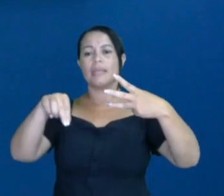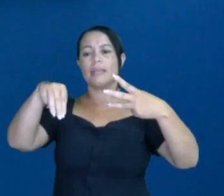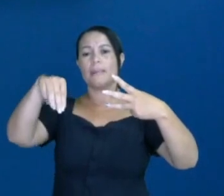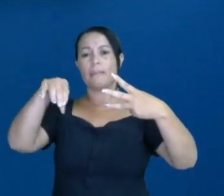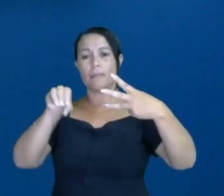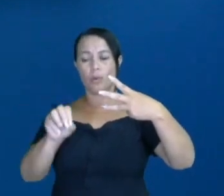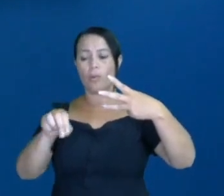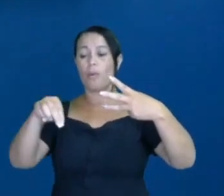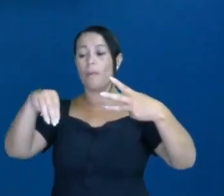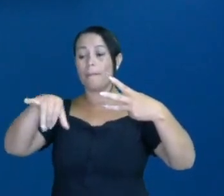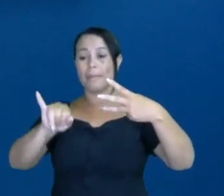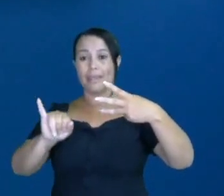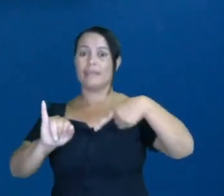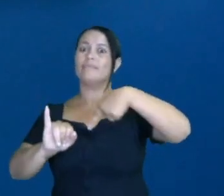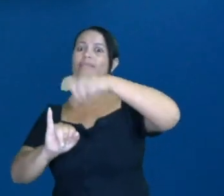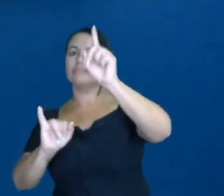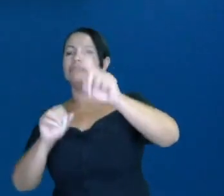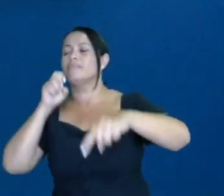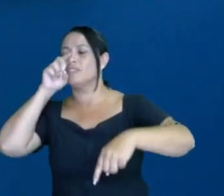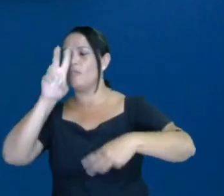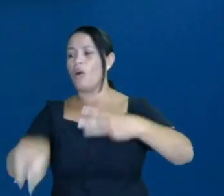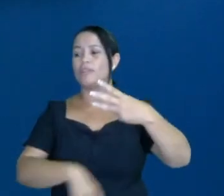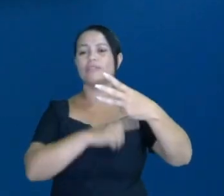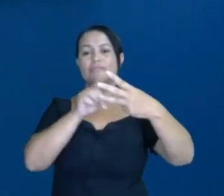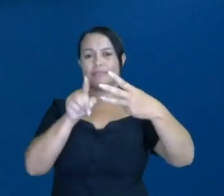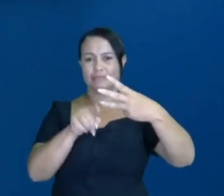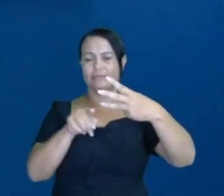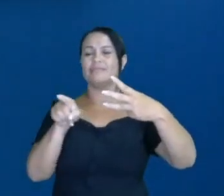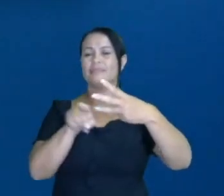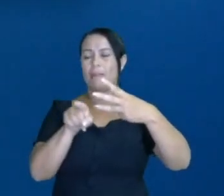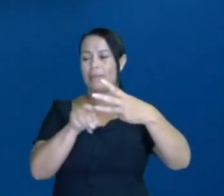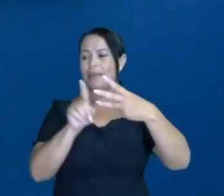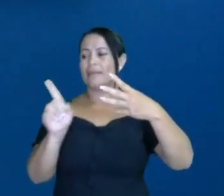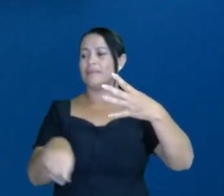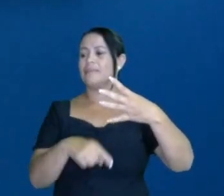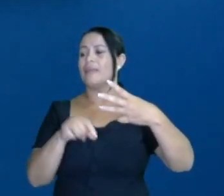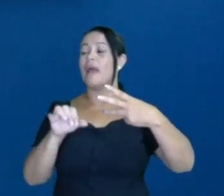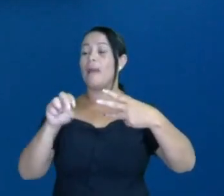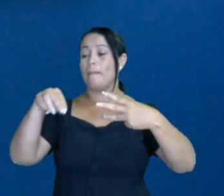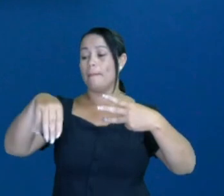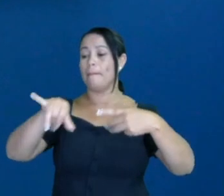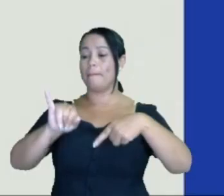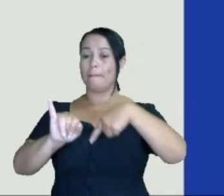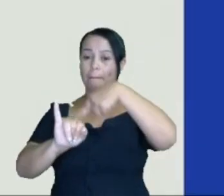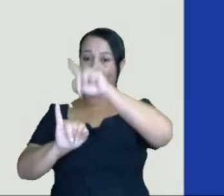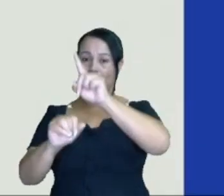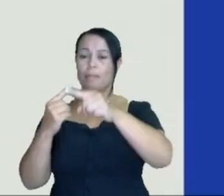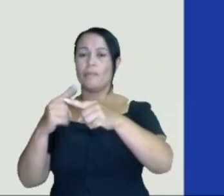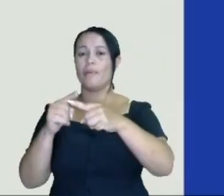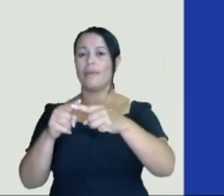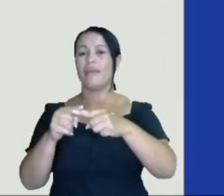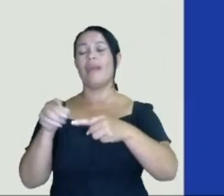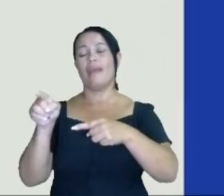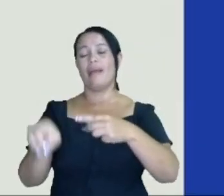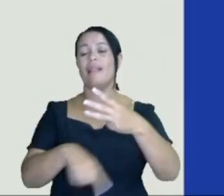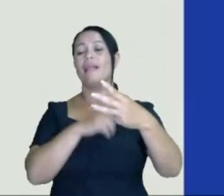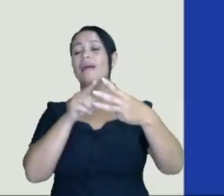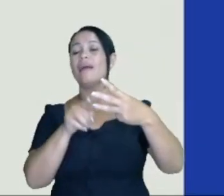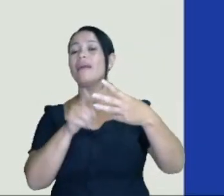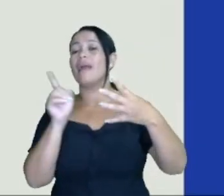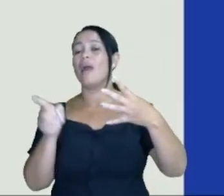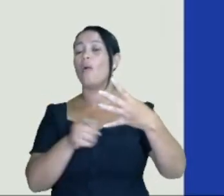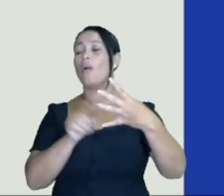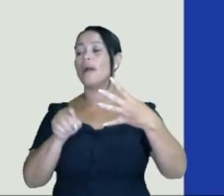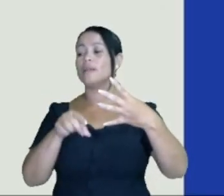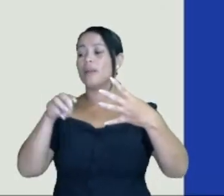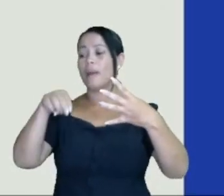mi, é o mais forte, correto. Acentua-se mi, porque ela é uma proparoxítona. E a palavra